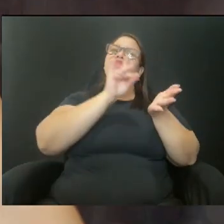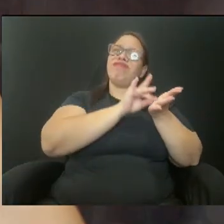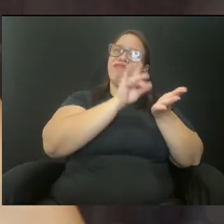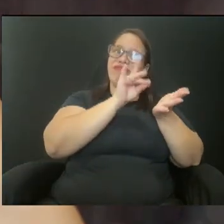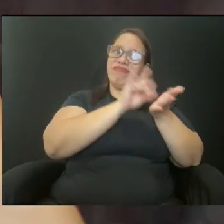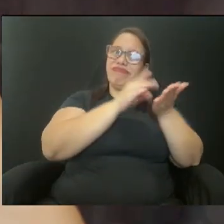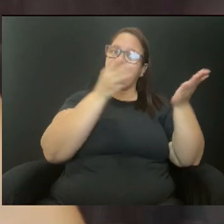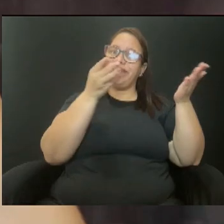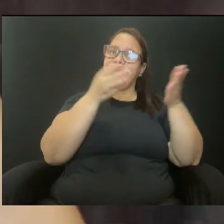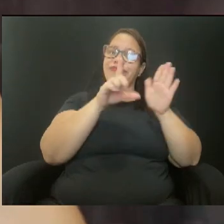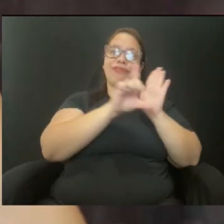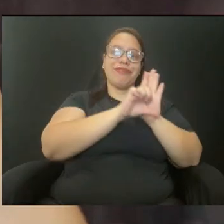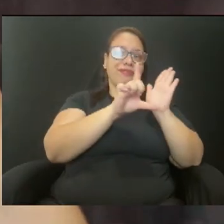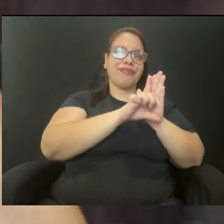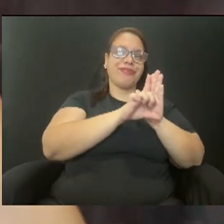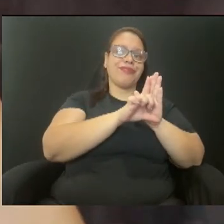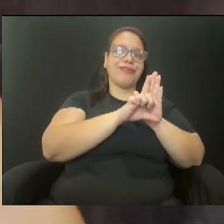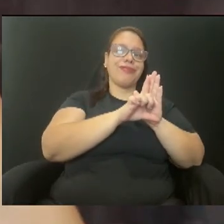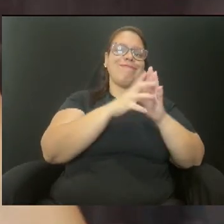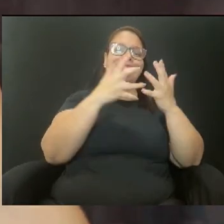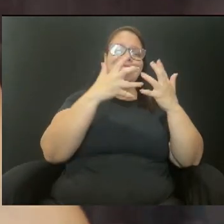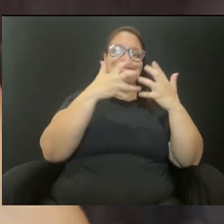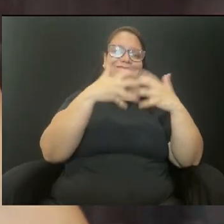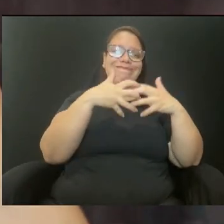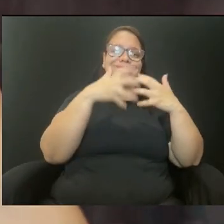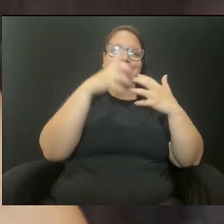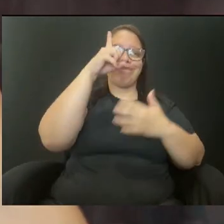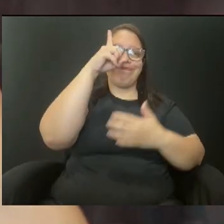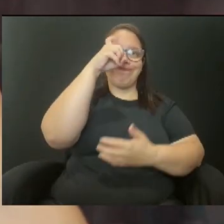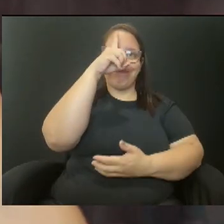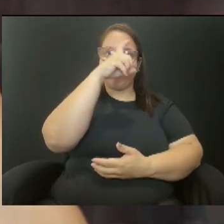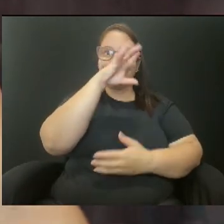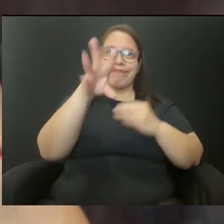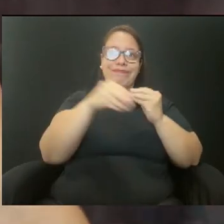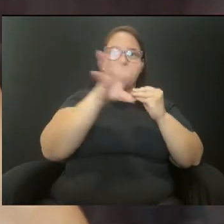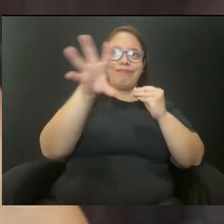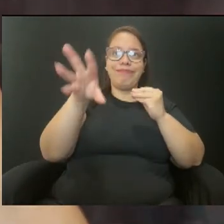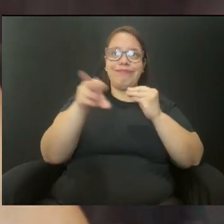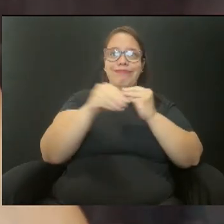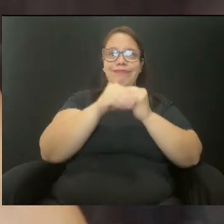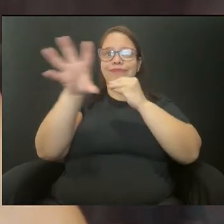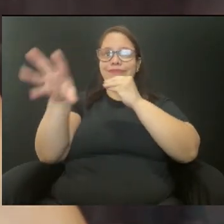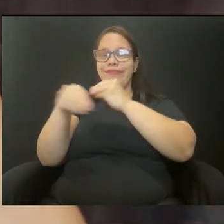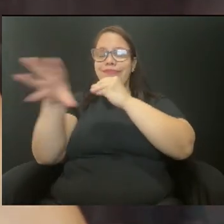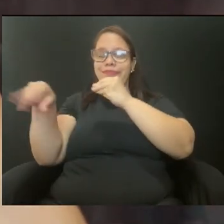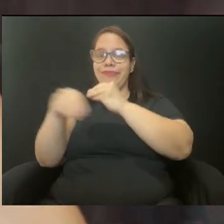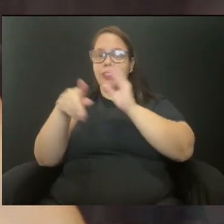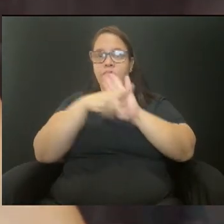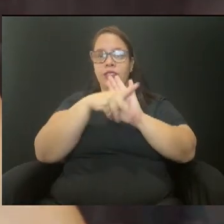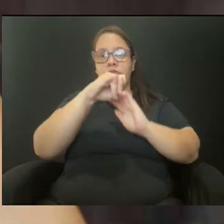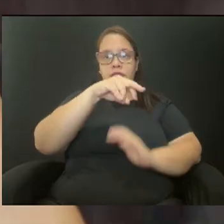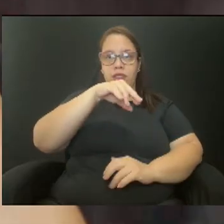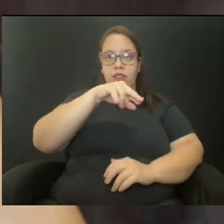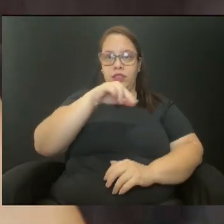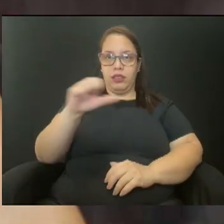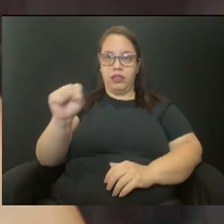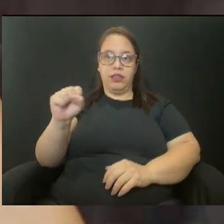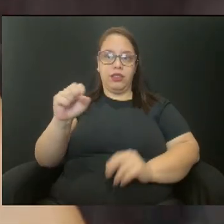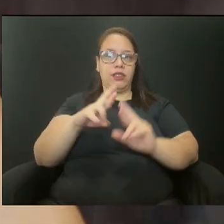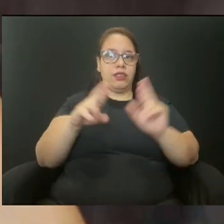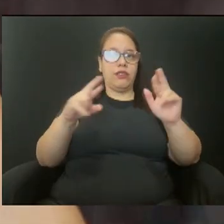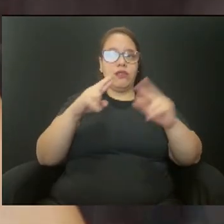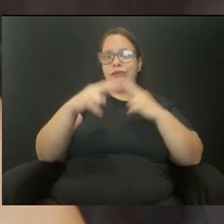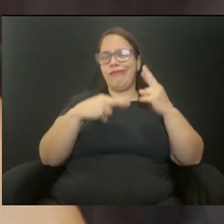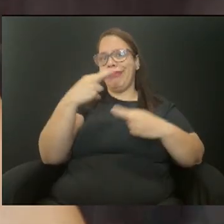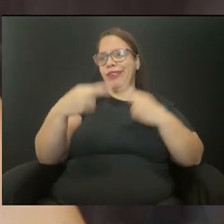é bem complexa, a gente sabe que tem muitas emendas, e em relação até ao próprio INSS que a gente conversou, as várias reformas são para